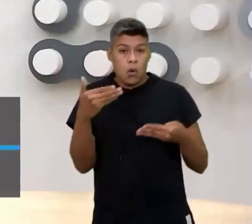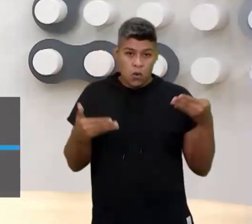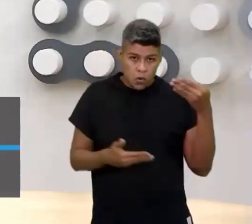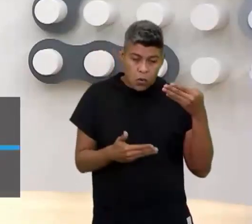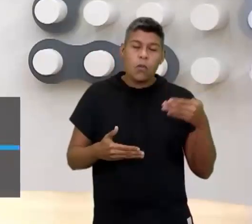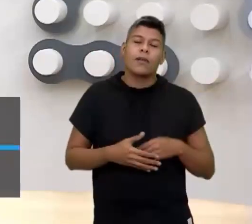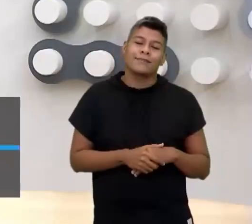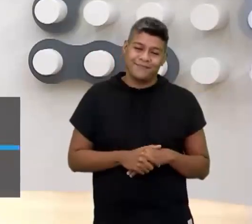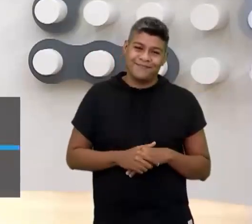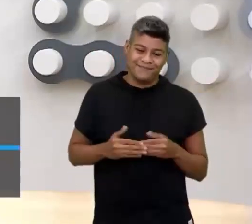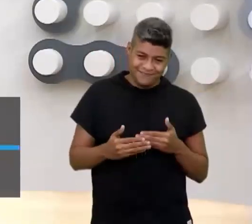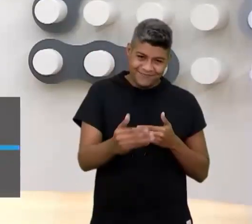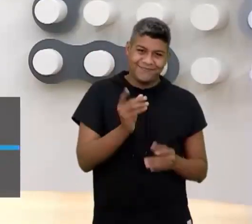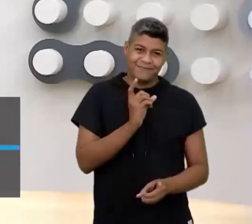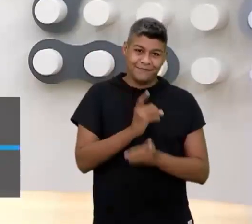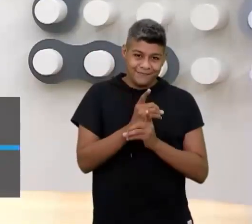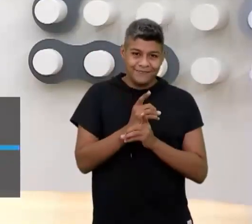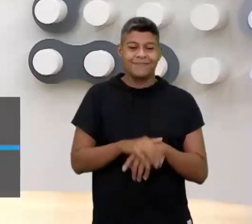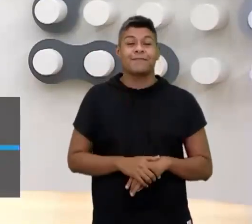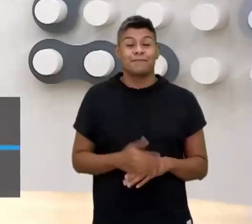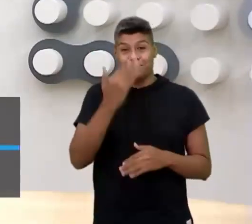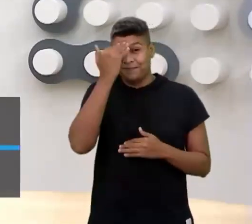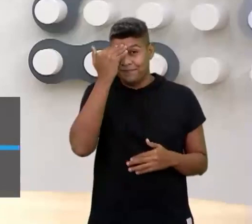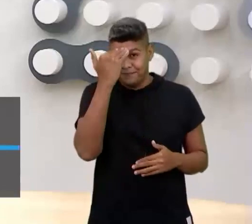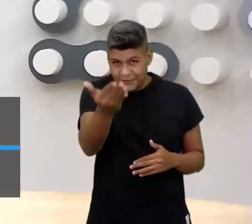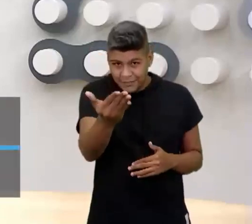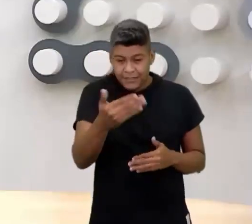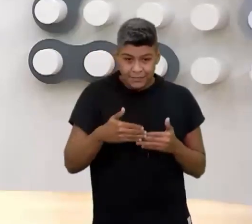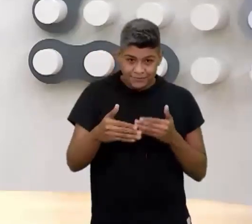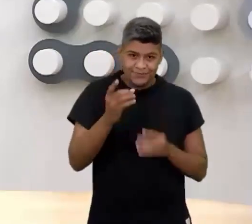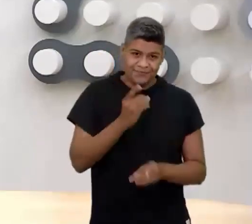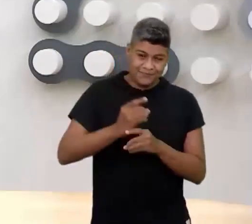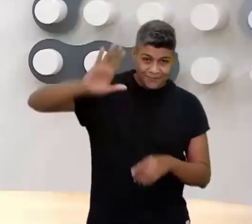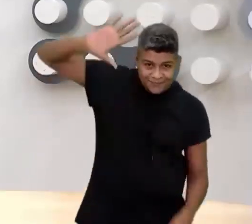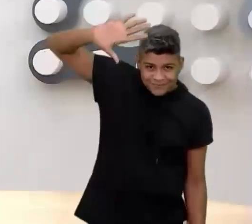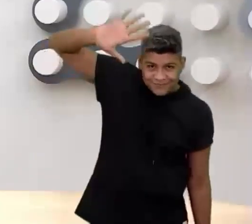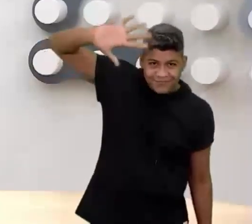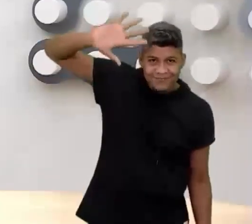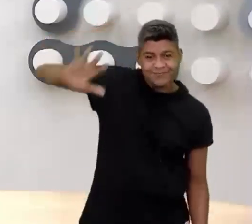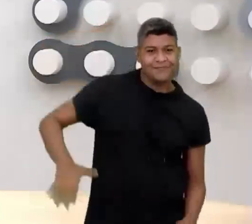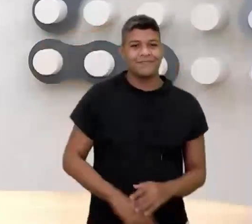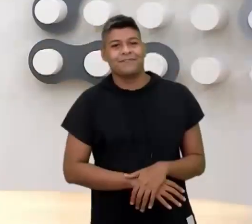slides. Nos vemos na próxima aula, pessoal. Muito obrigado e até a próxima. Tchau, tchau!